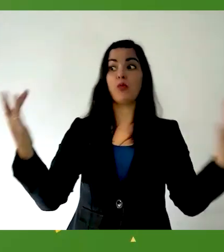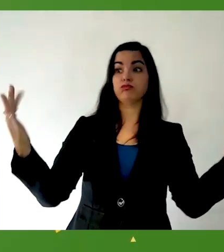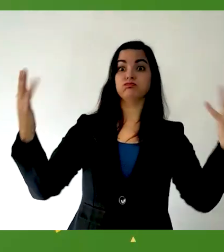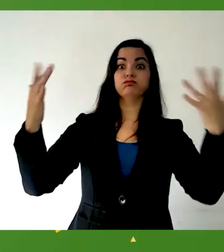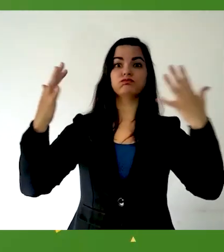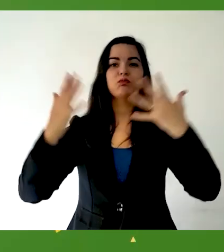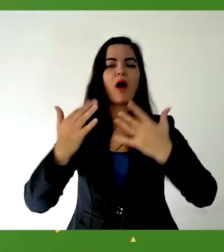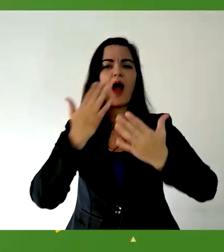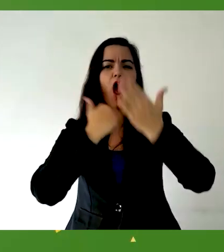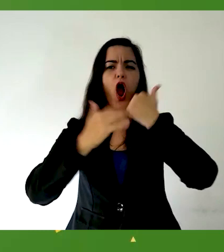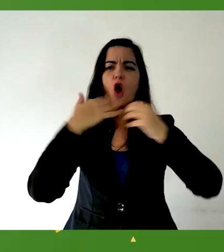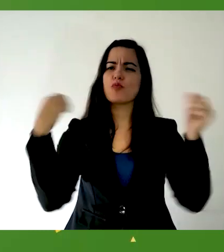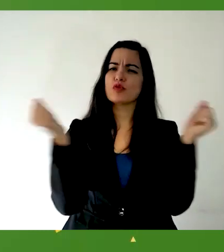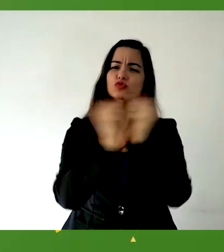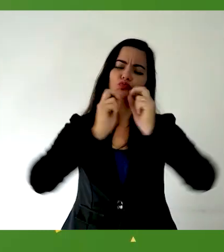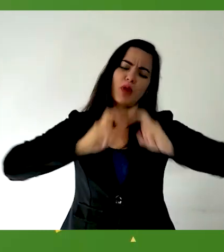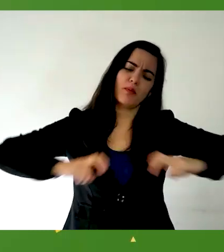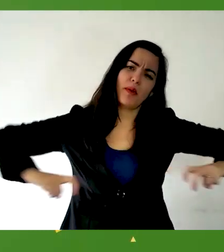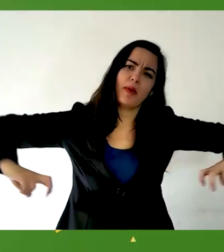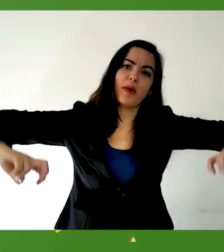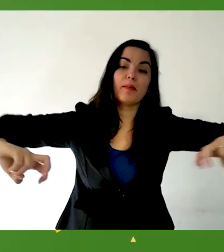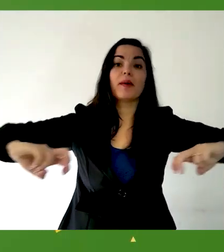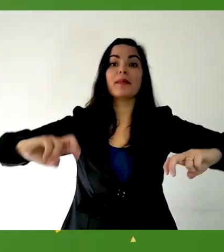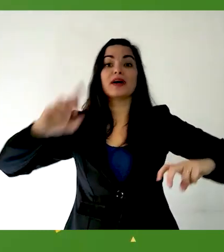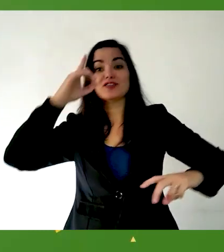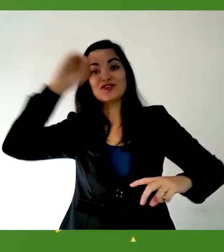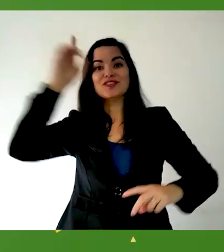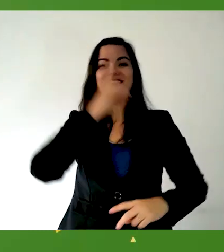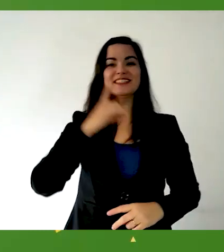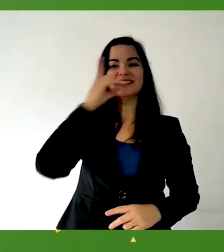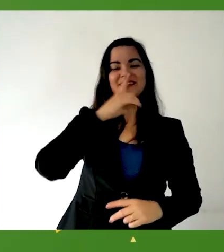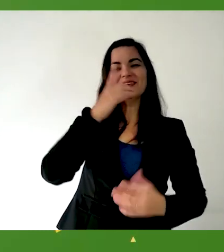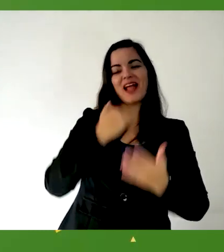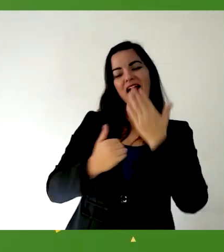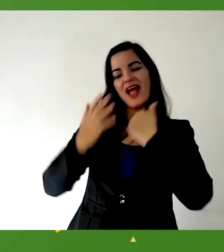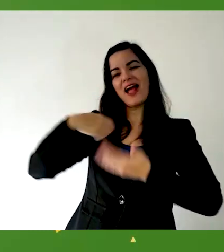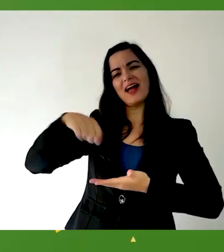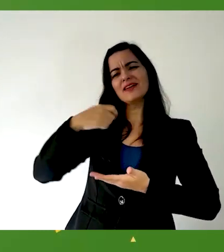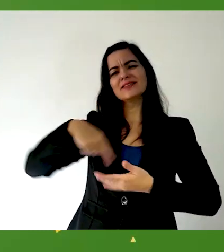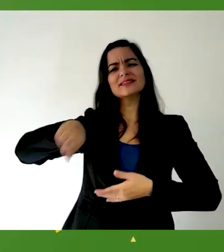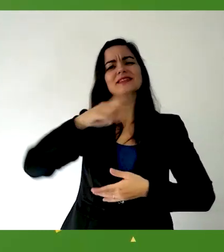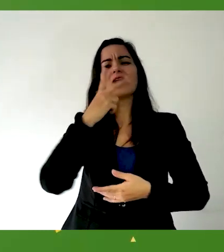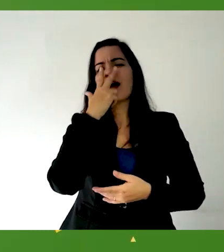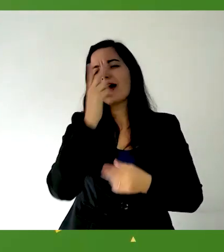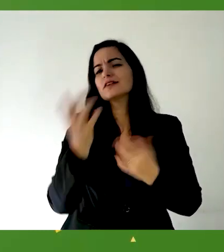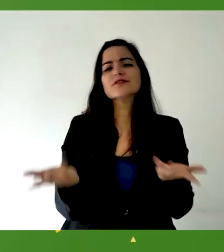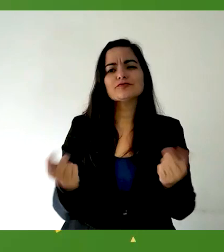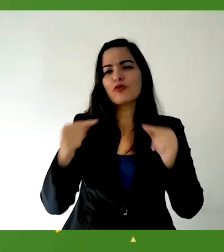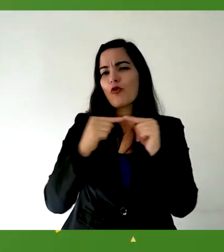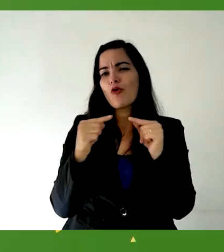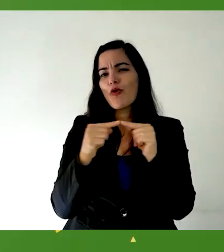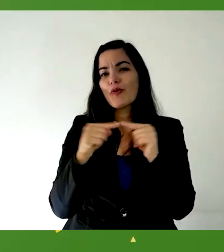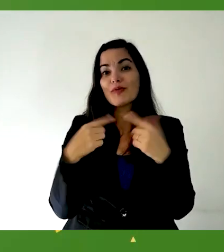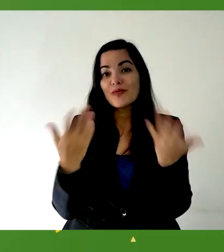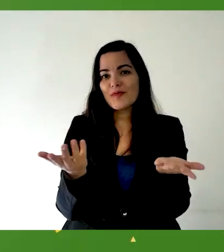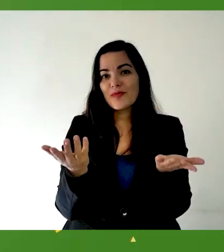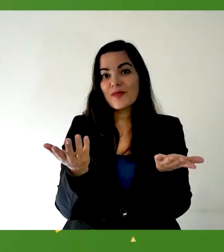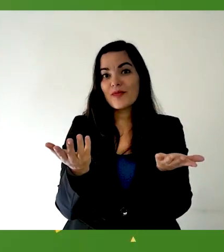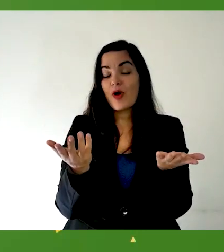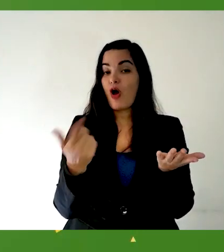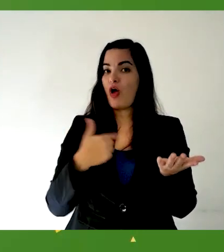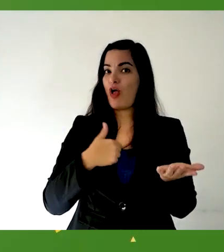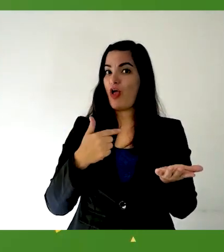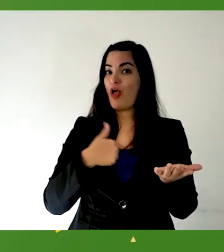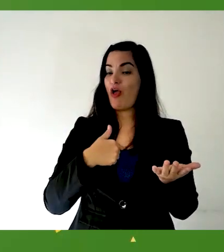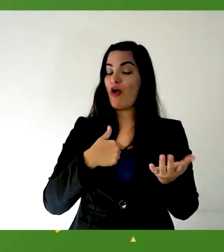em grandes almoços que acontecem aos domingos. O que você acha? Ó, a Pro não